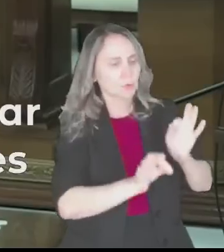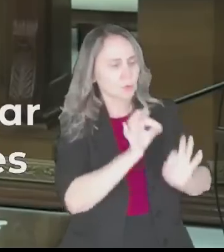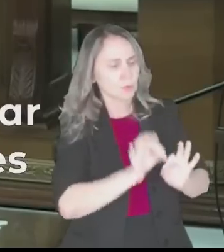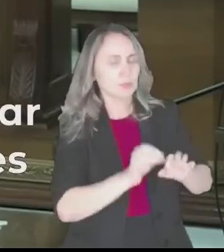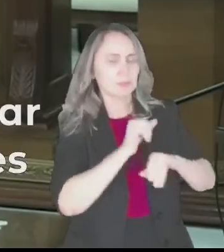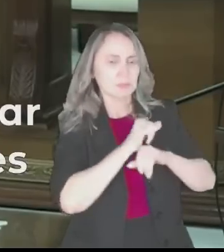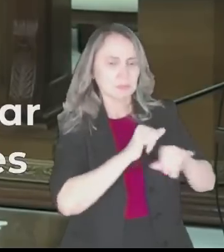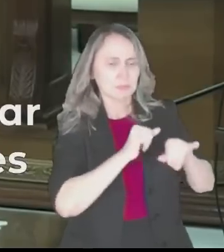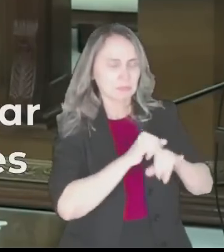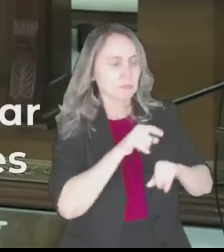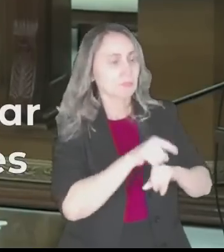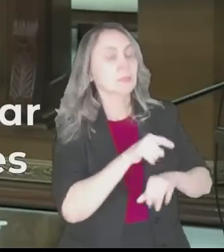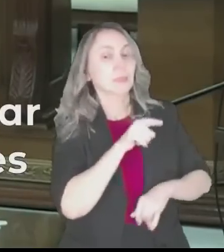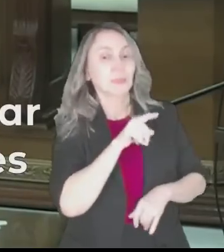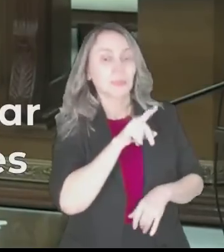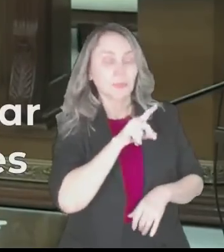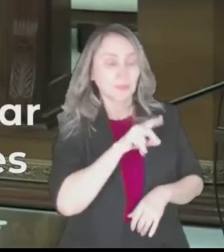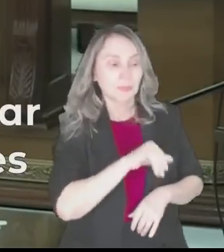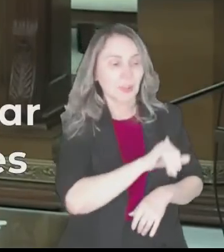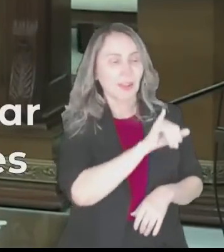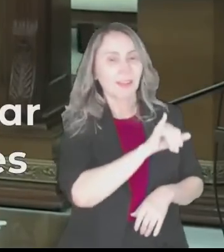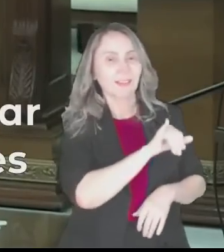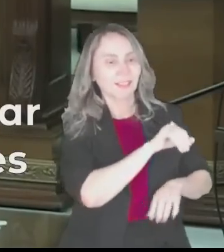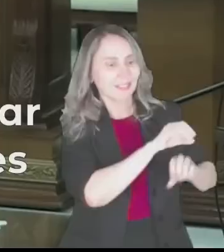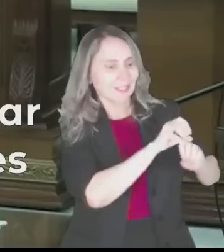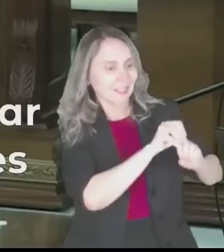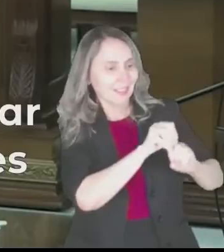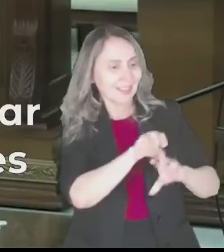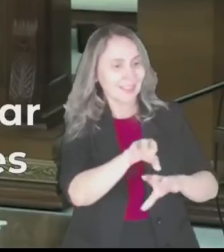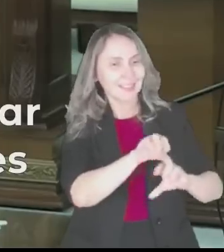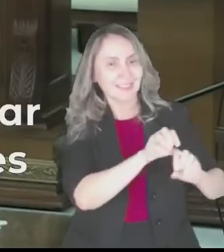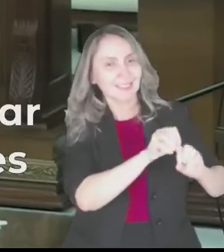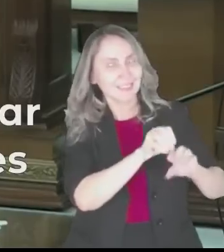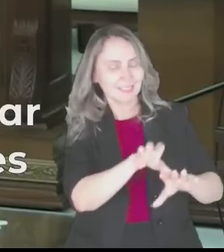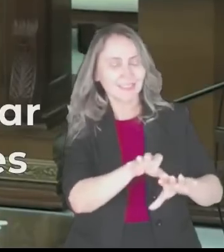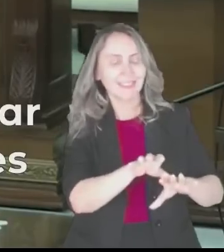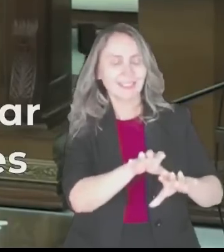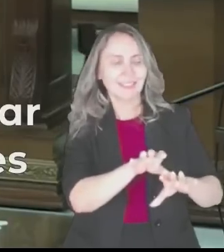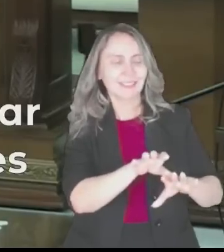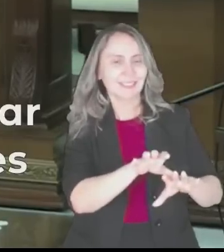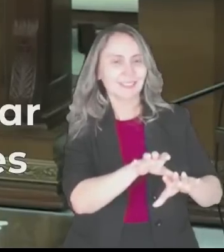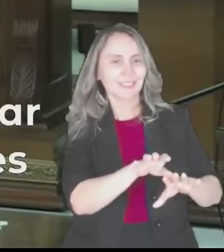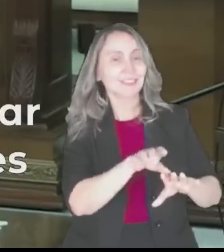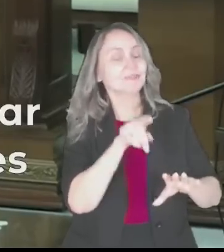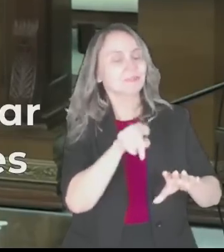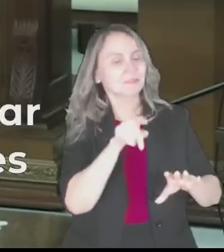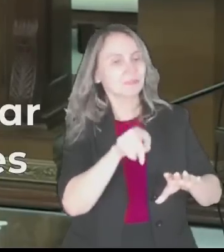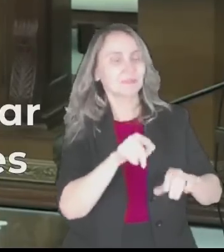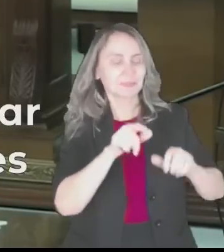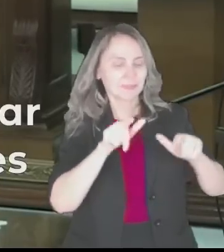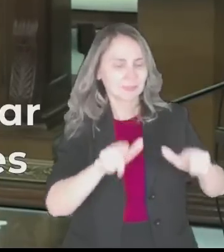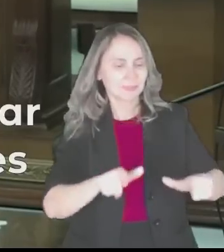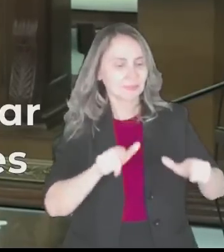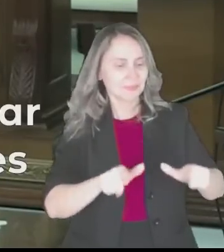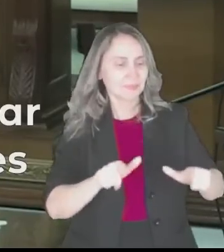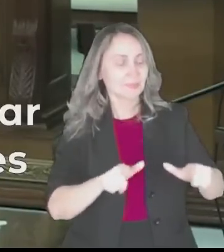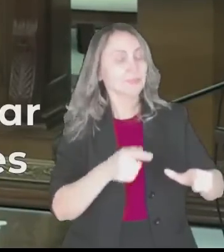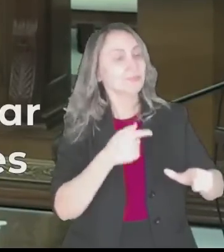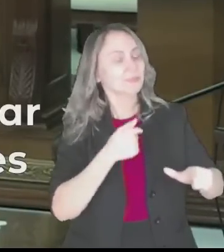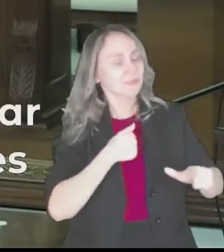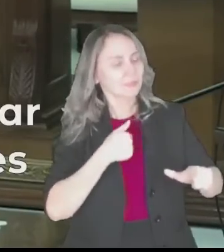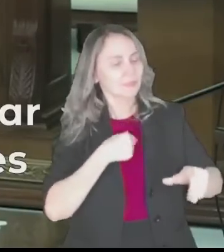tu lhes has de ensinar, que cumpram na terra que eu